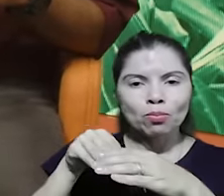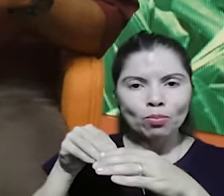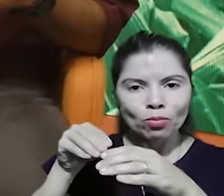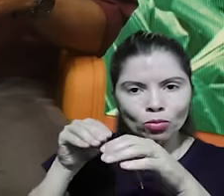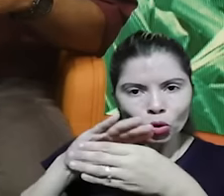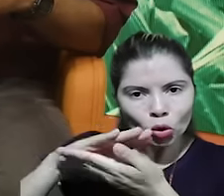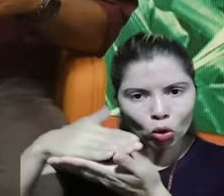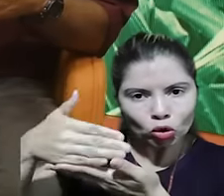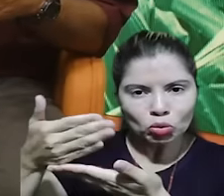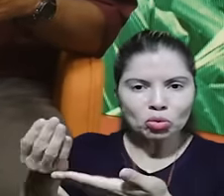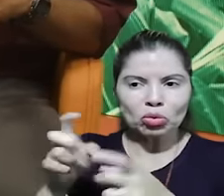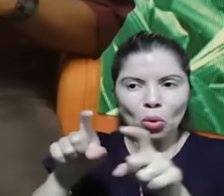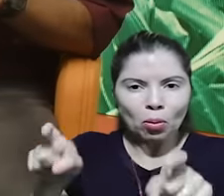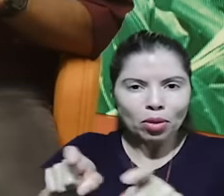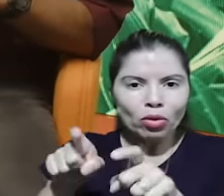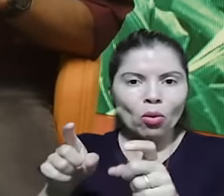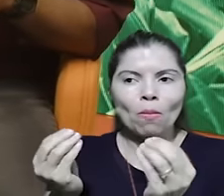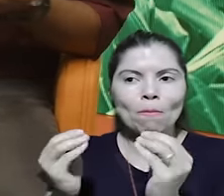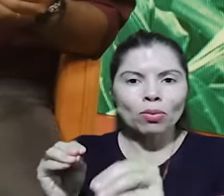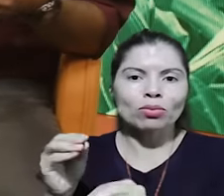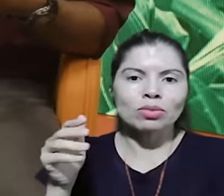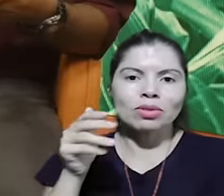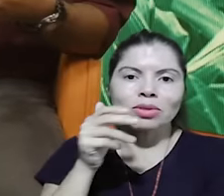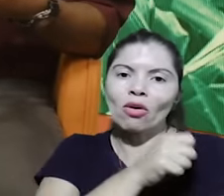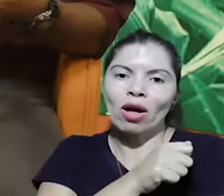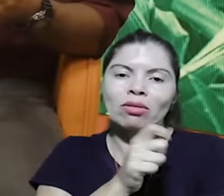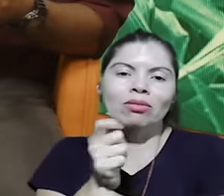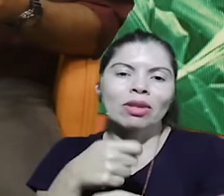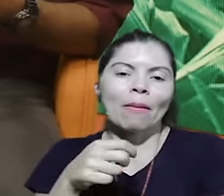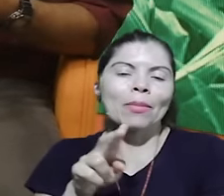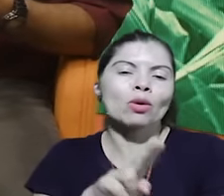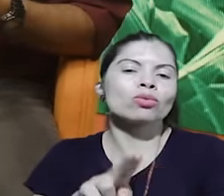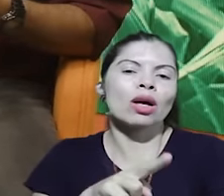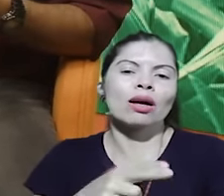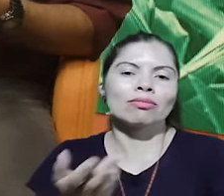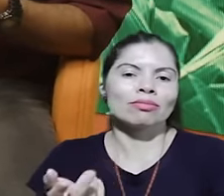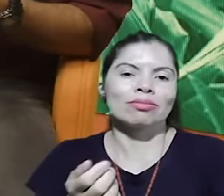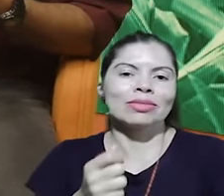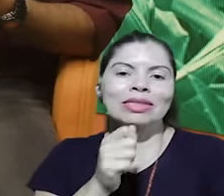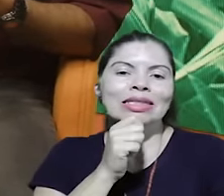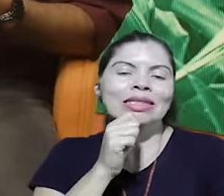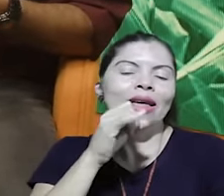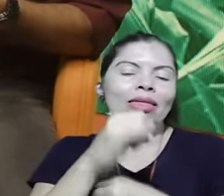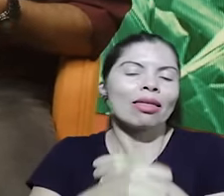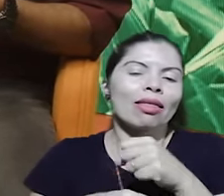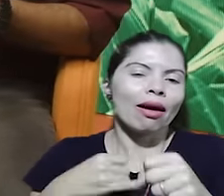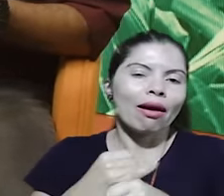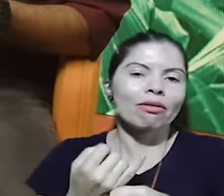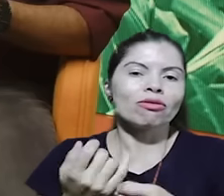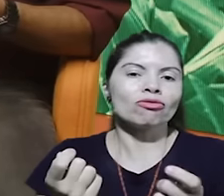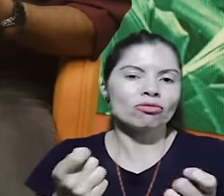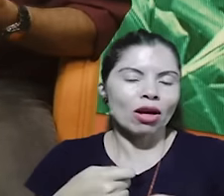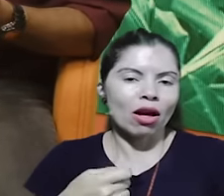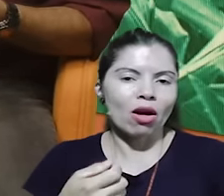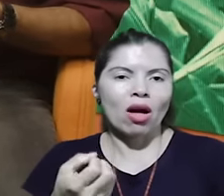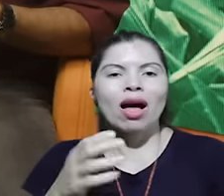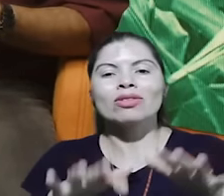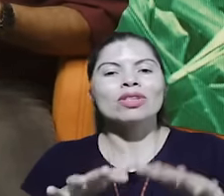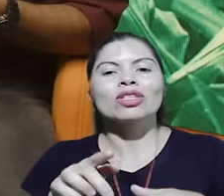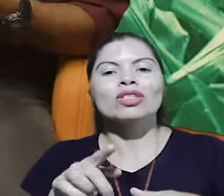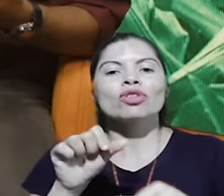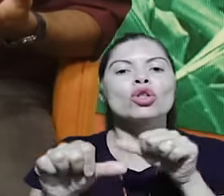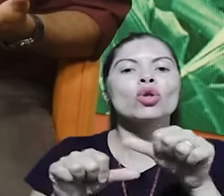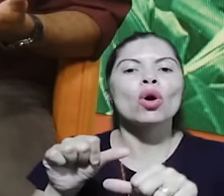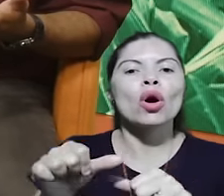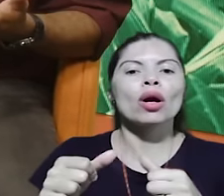consegue fazer uso dele ali sem nenhum dispositivo não nem sempre eh Às vezes você troca a máquina